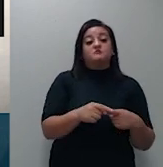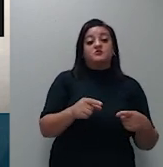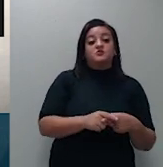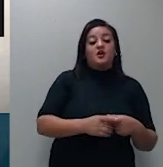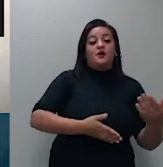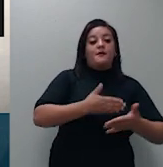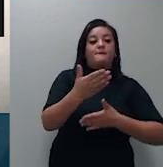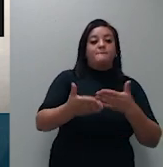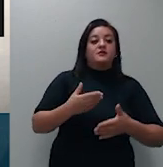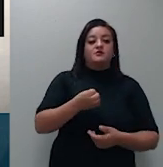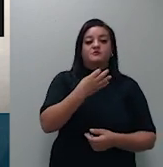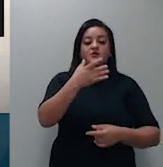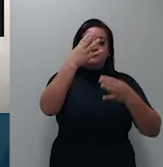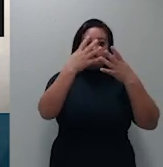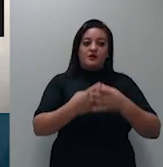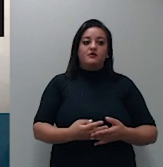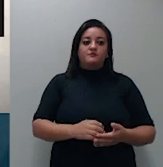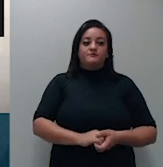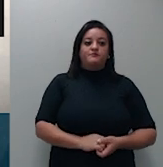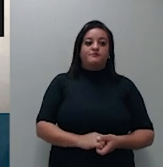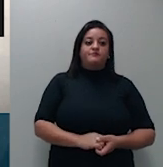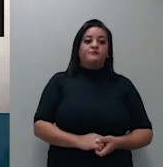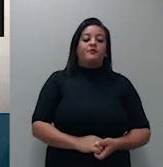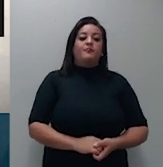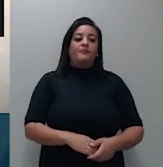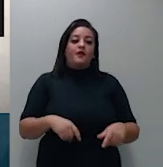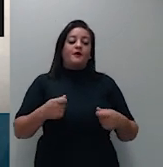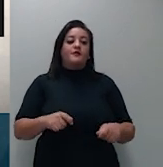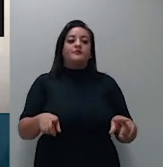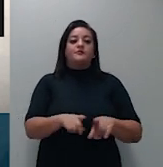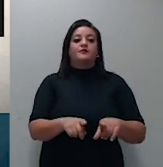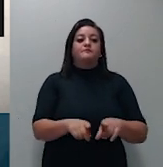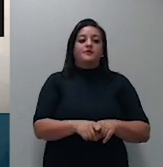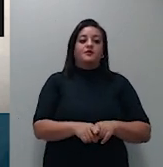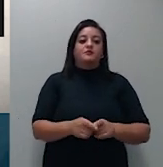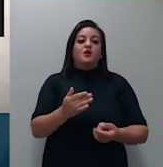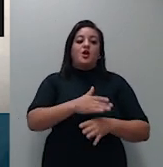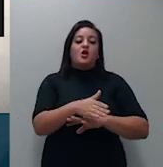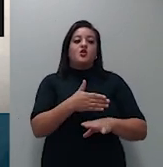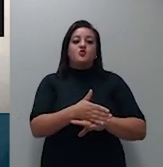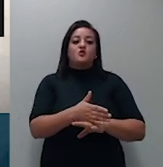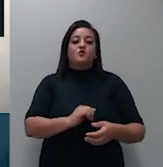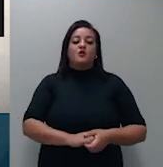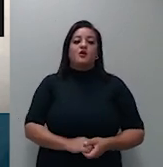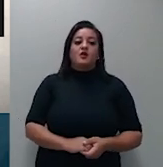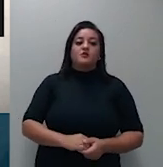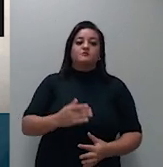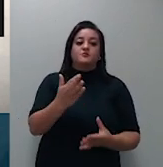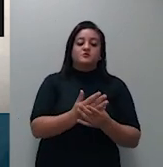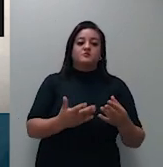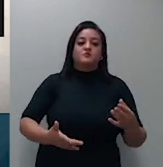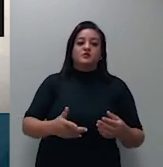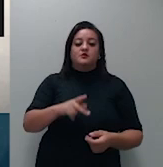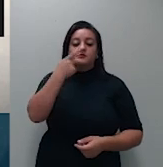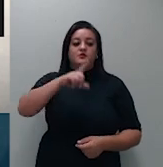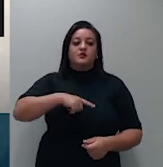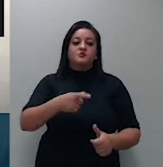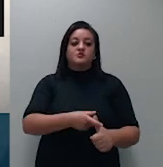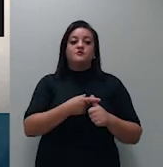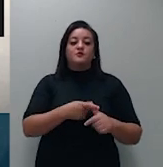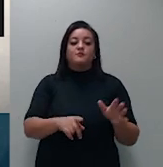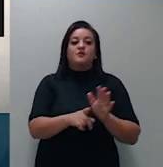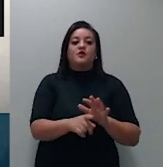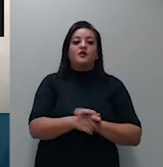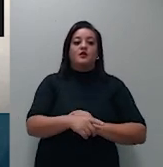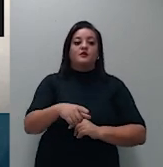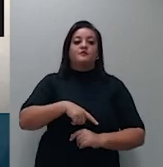em participar do conclave o devedor possui a faculdade de incluir no procedimento de credores e pulei